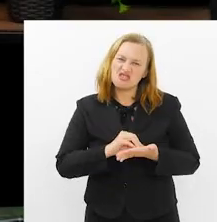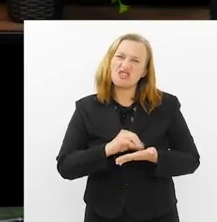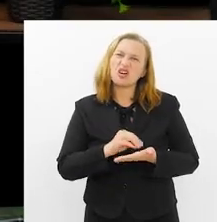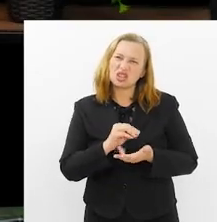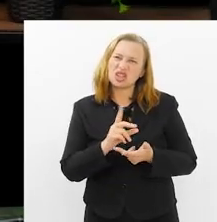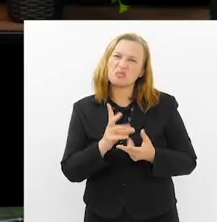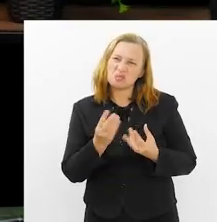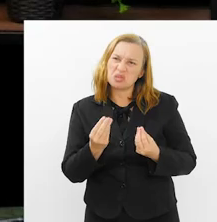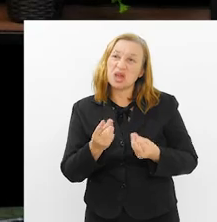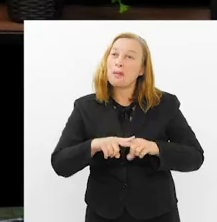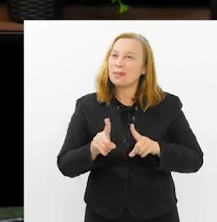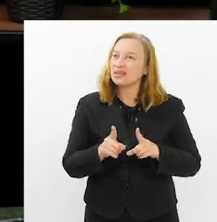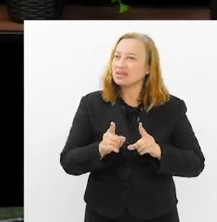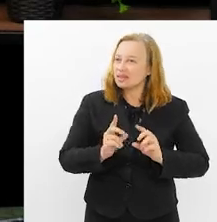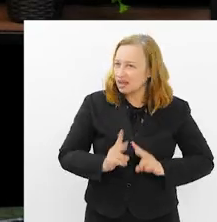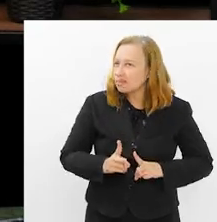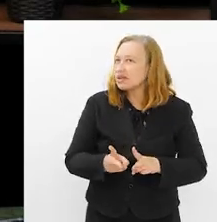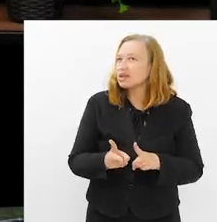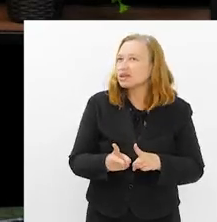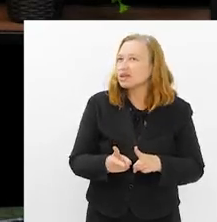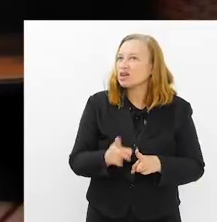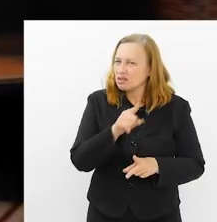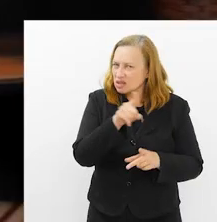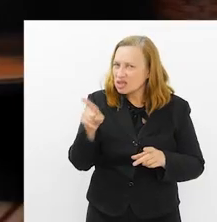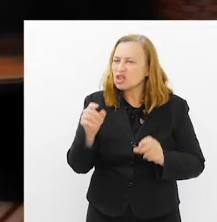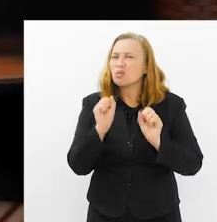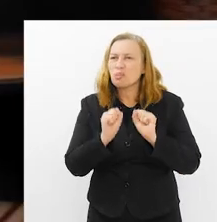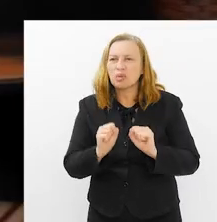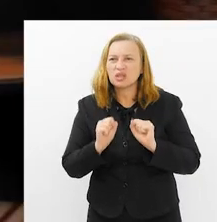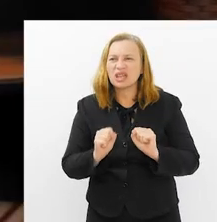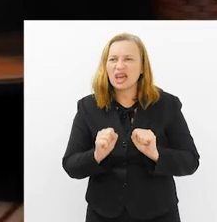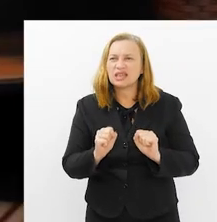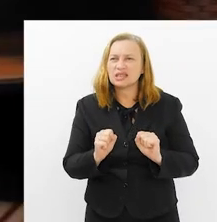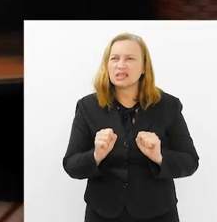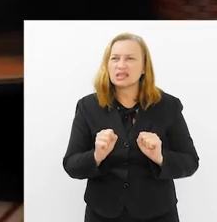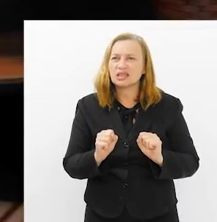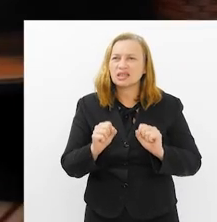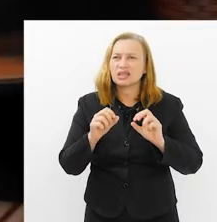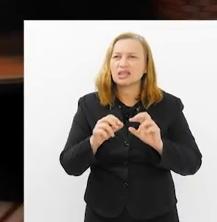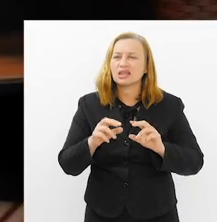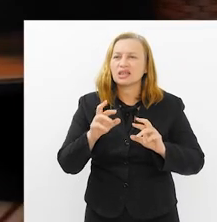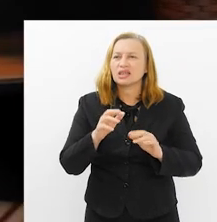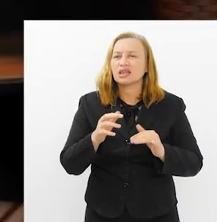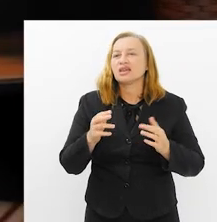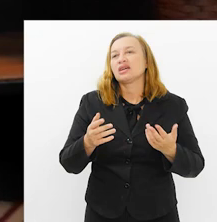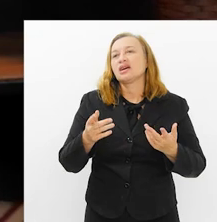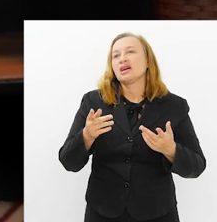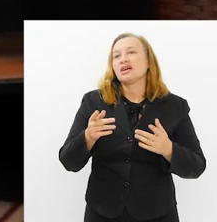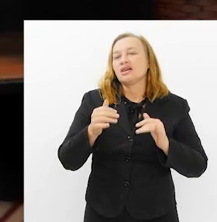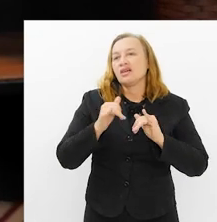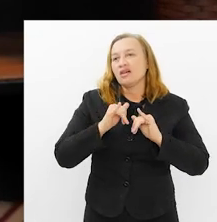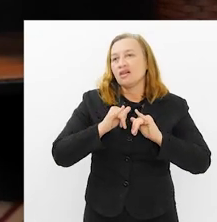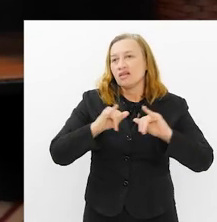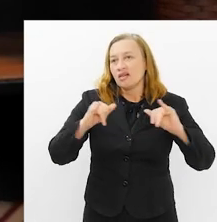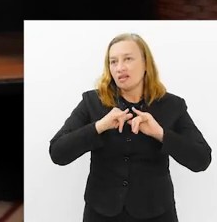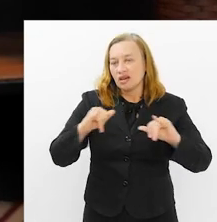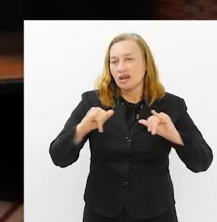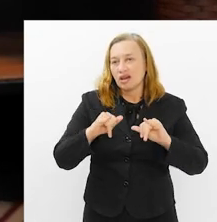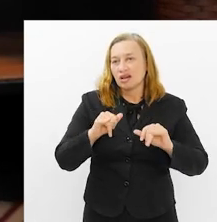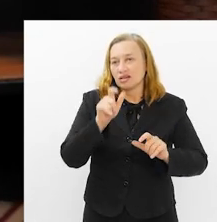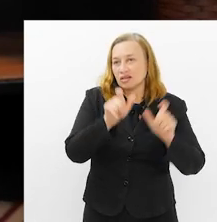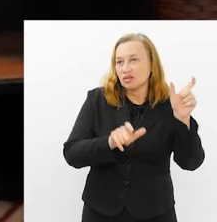É Falta muito autonomia ainda, não financeira. falta, gente? Mas a gente está caminhando. Se vocês pudessem dar um recado para quem está